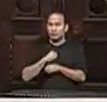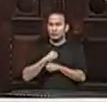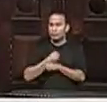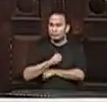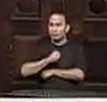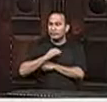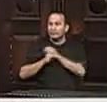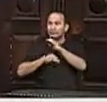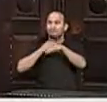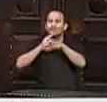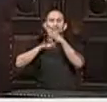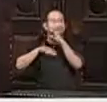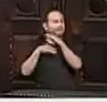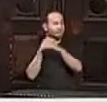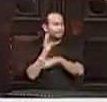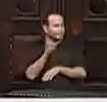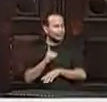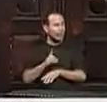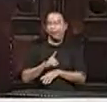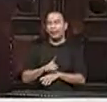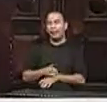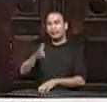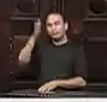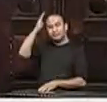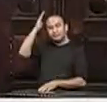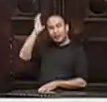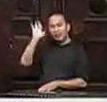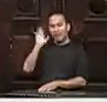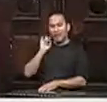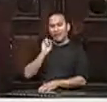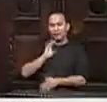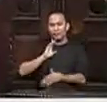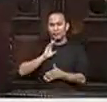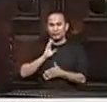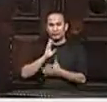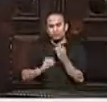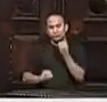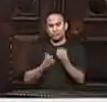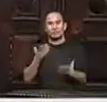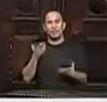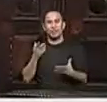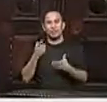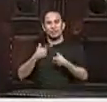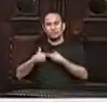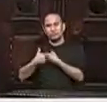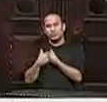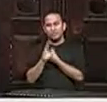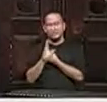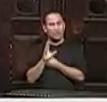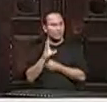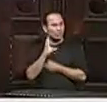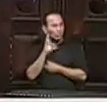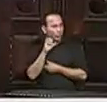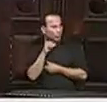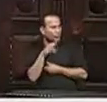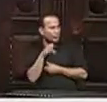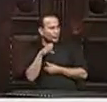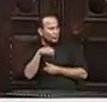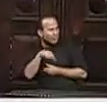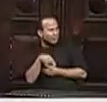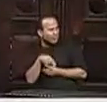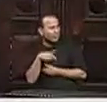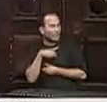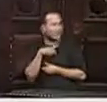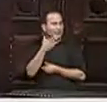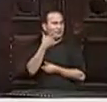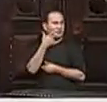governo golpista e ilegítimo de Michel Temer, mas que já começa a atingir estados e municípios. É a chamada DRUEM, é a DRU para os estados e